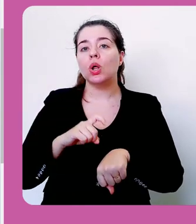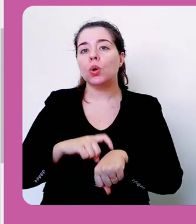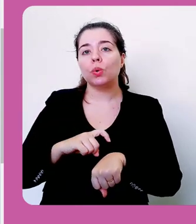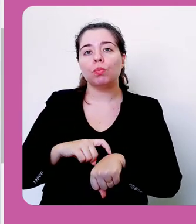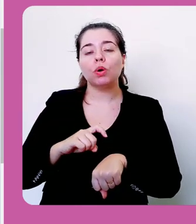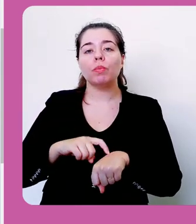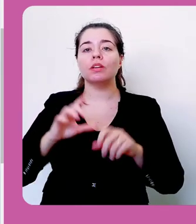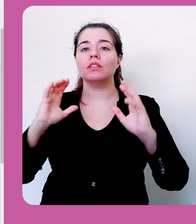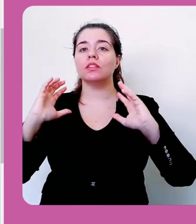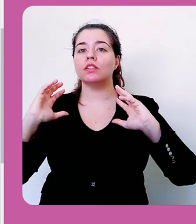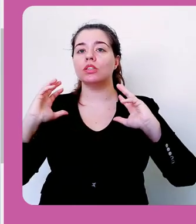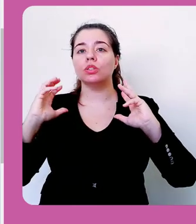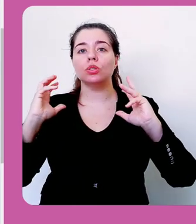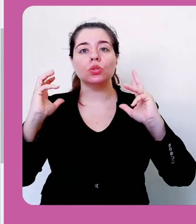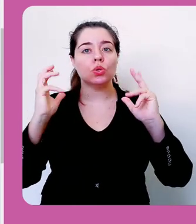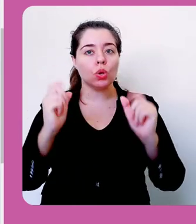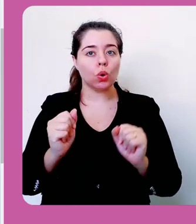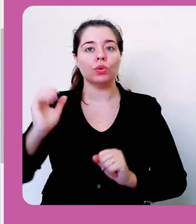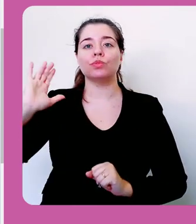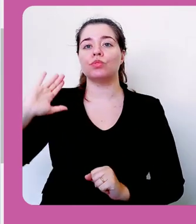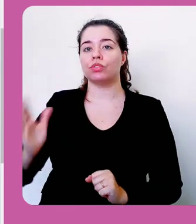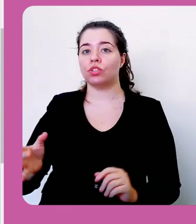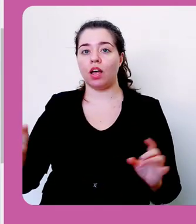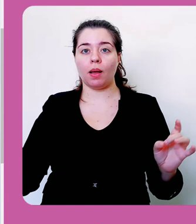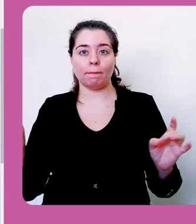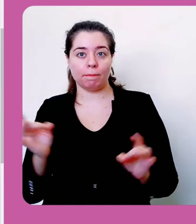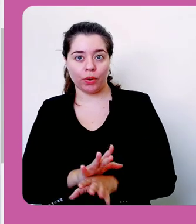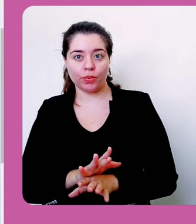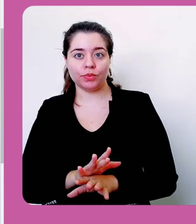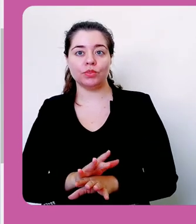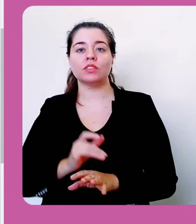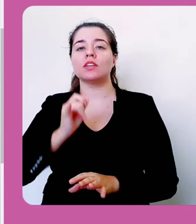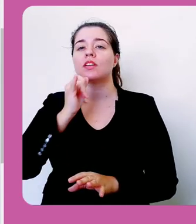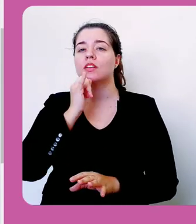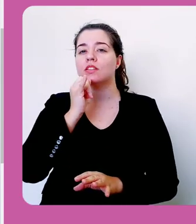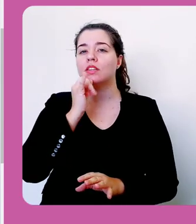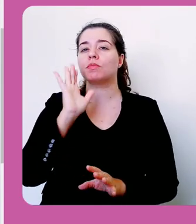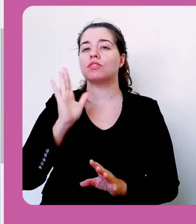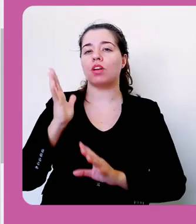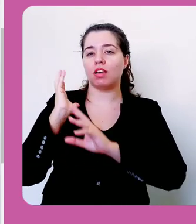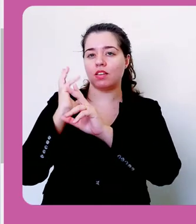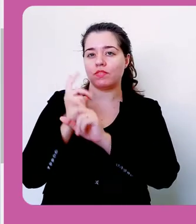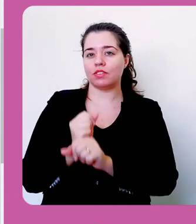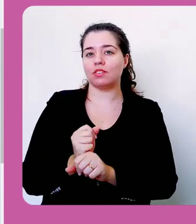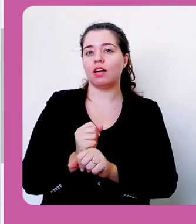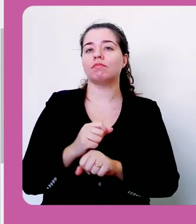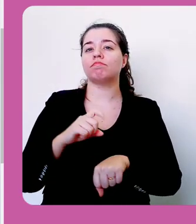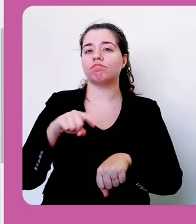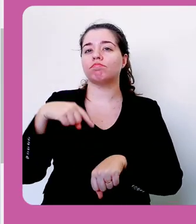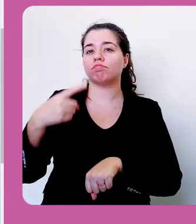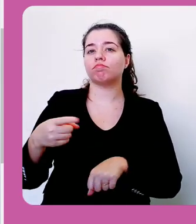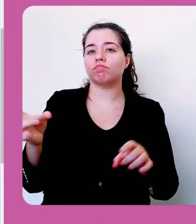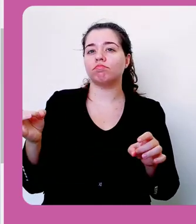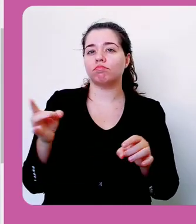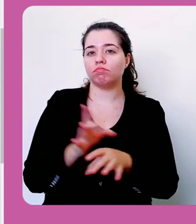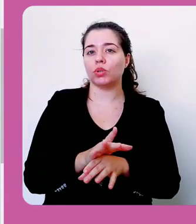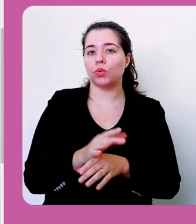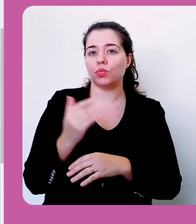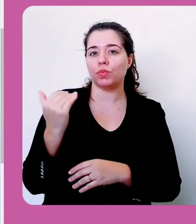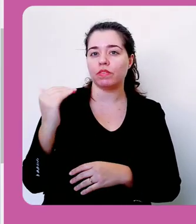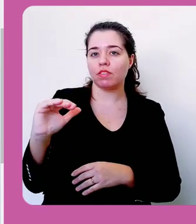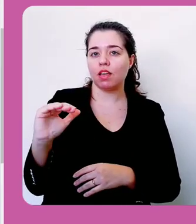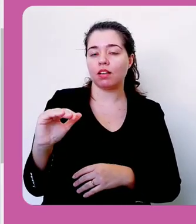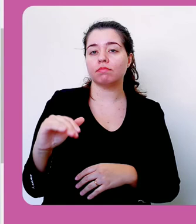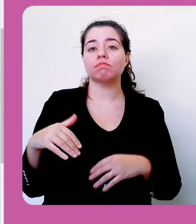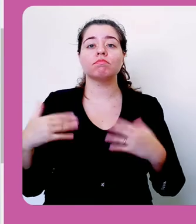eles tiverem prontos para. Fiz a revisão, marquei ele como pronto para enviar. Eu posso, por